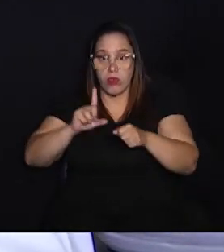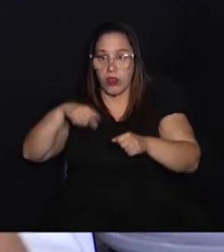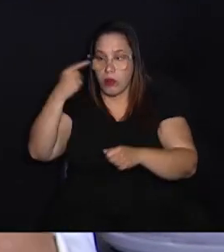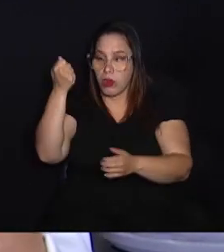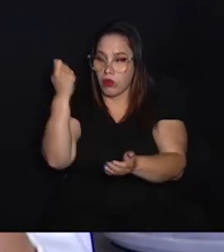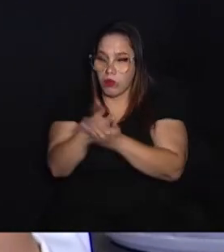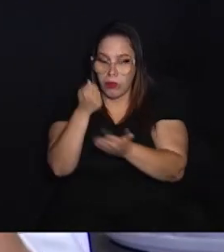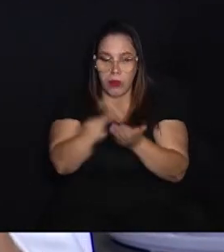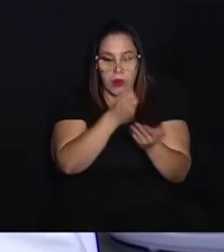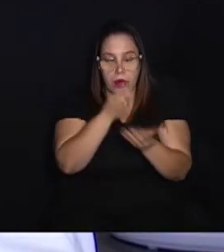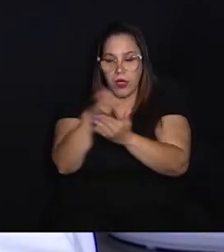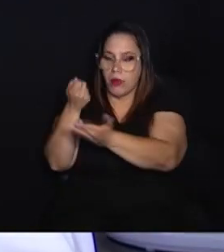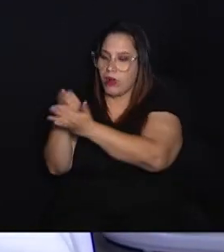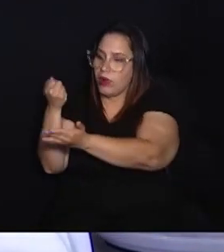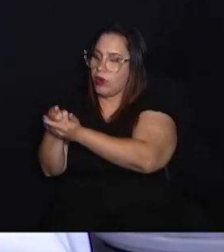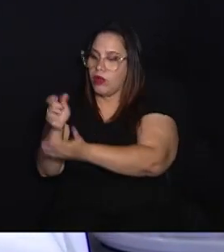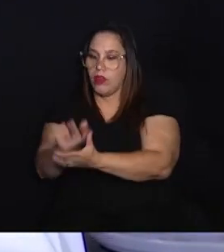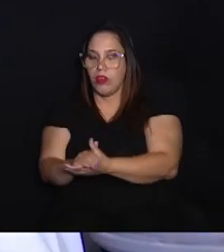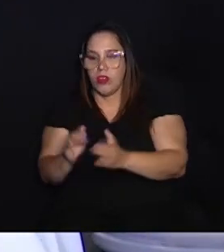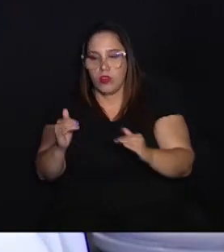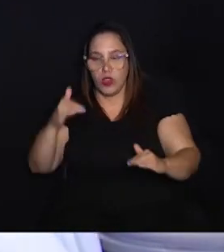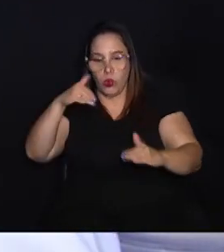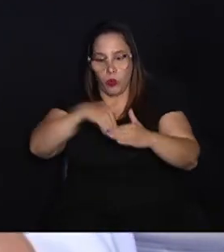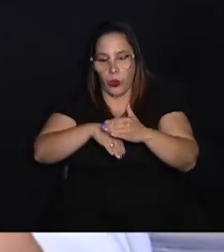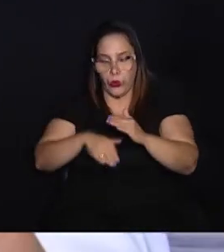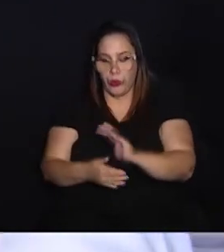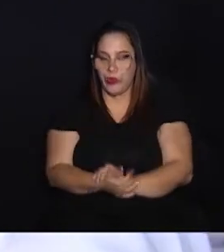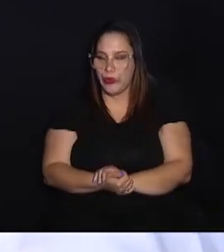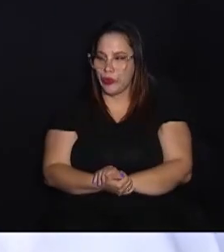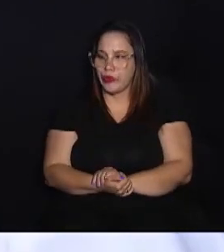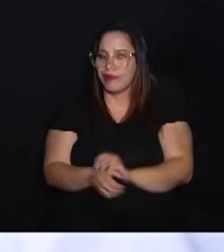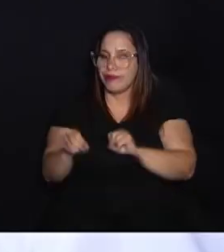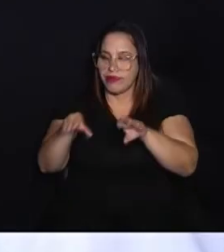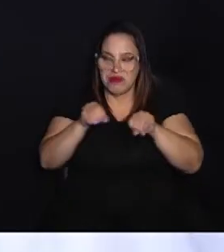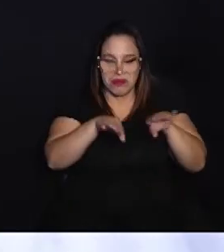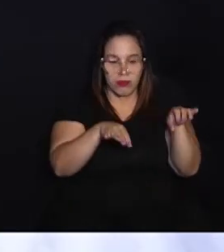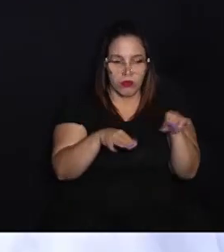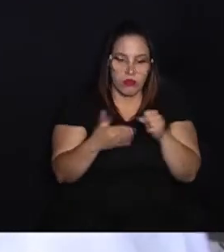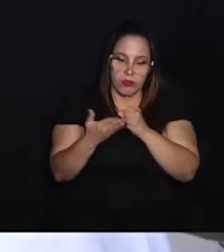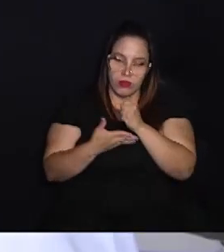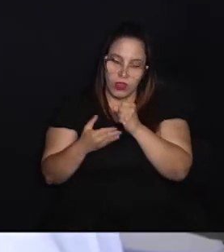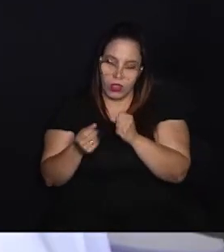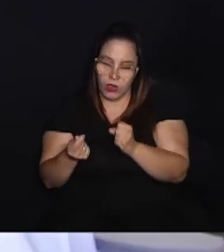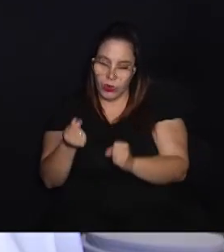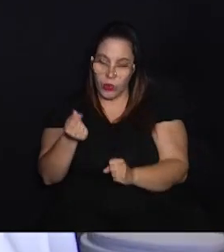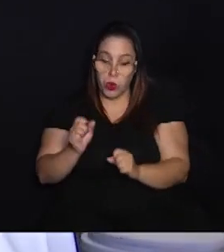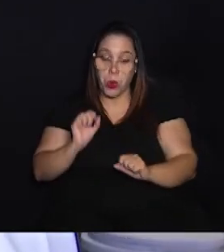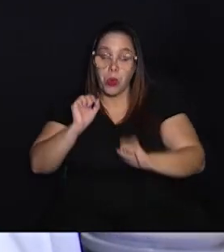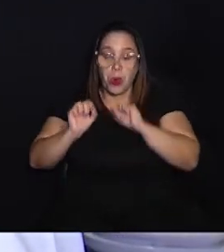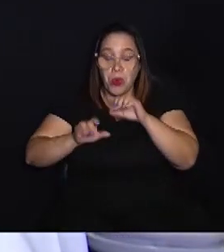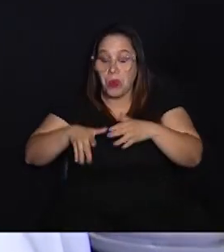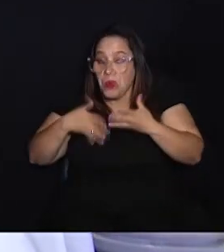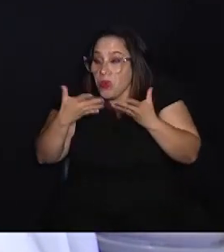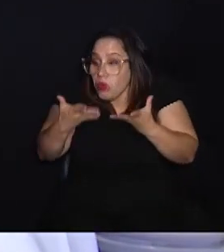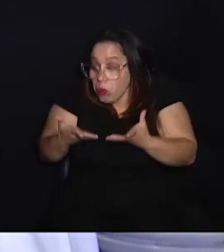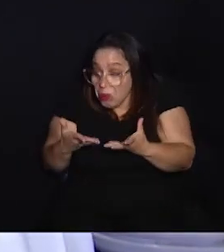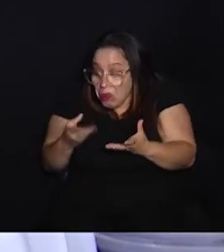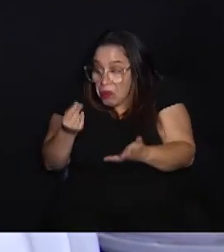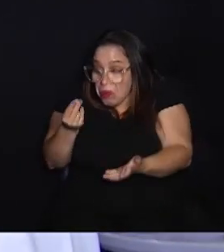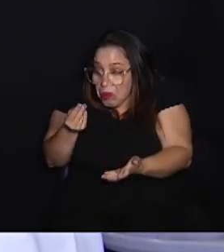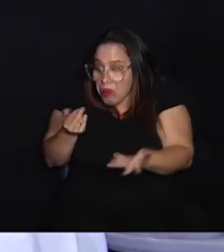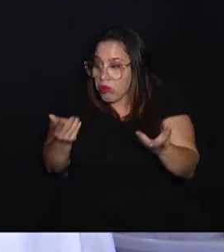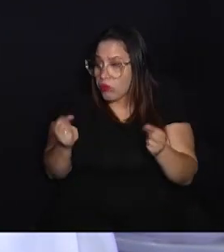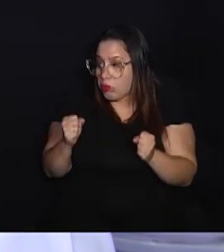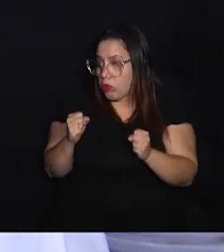vender. E fácil também de armazenar. Então a gente ensina e faz cálculo também do custo, de quanto custa esse pão, quanto vai ficar e quanto ela